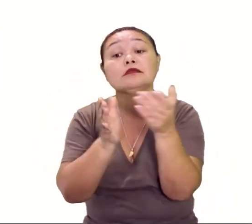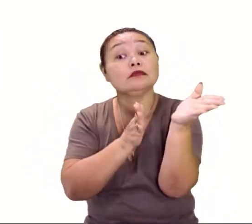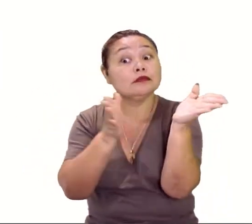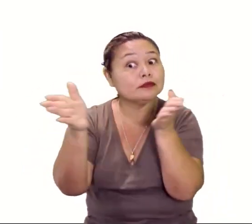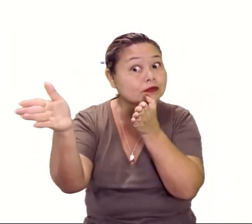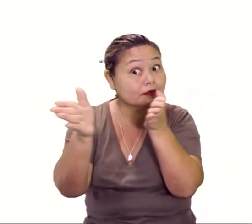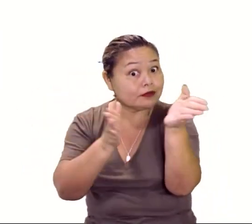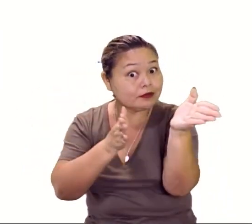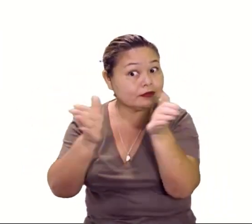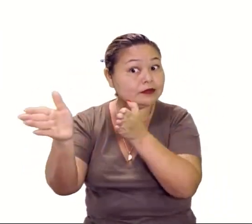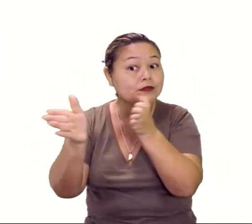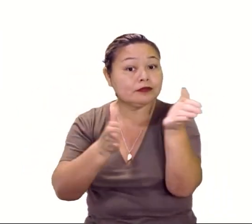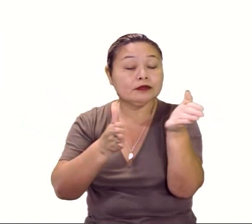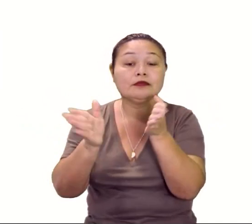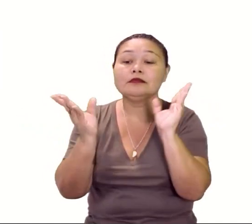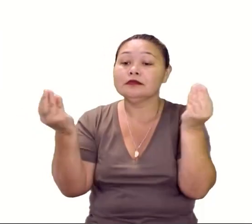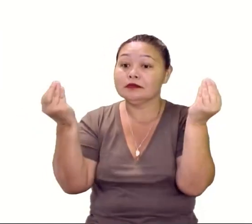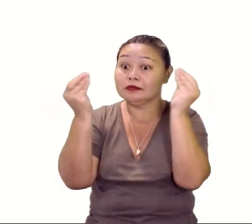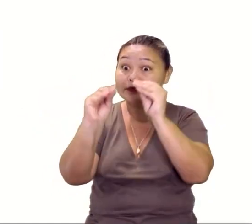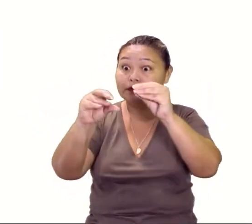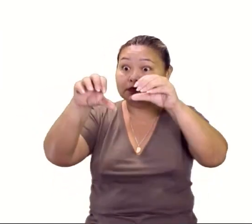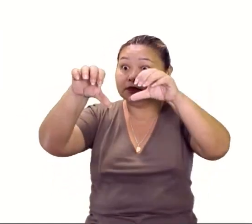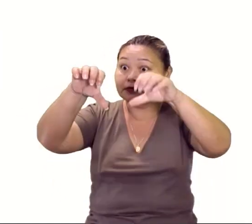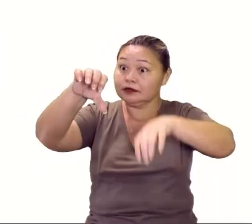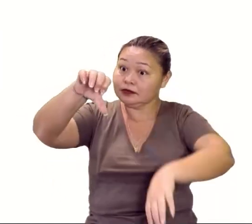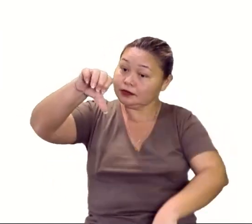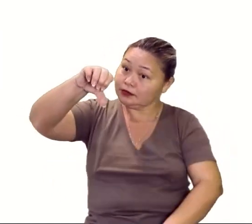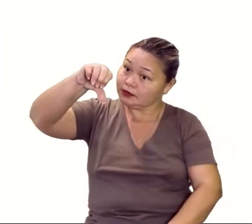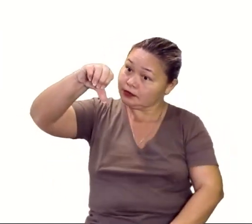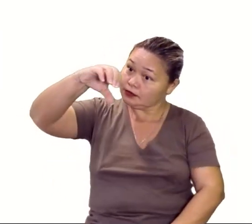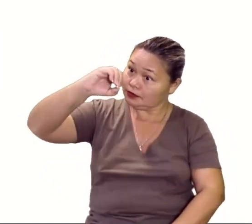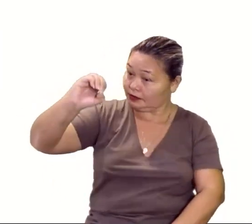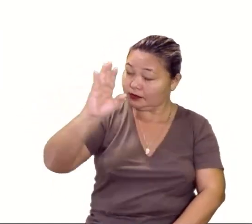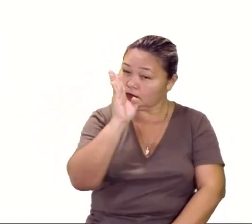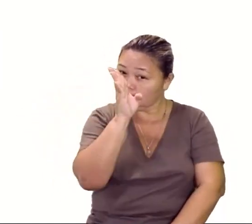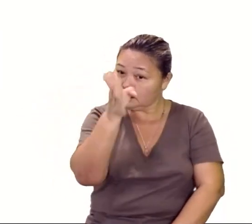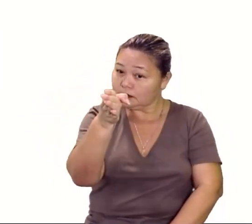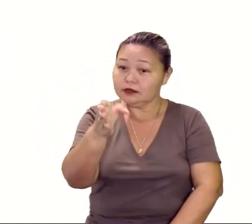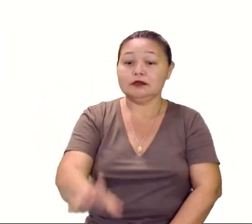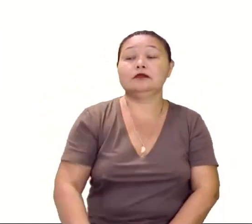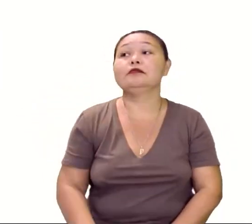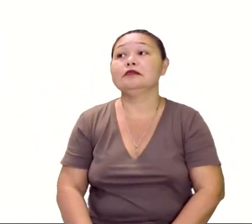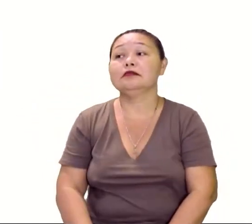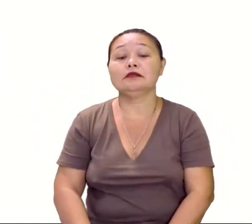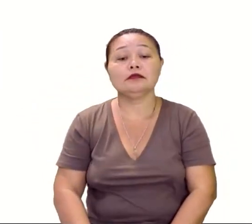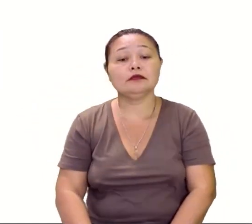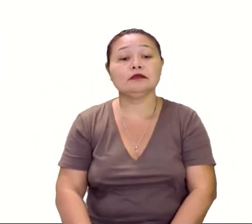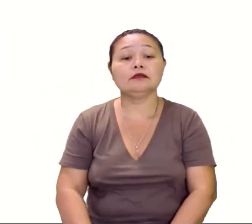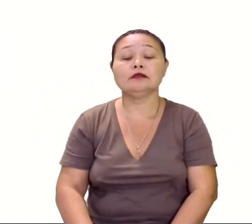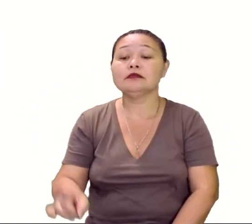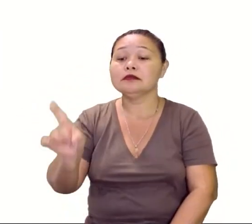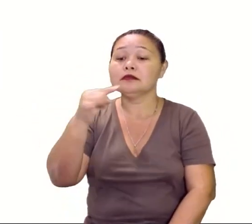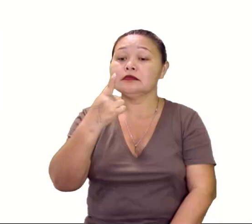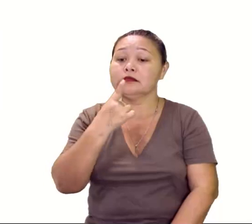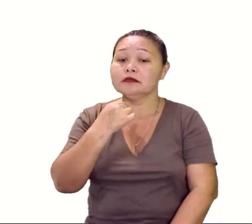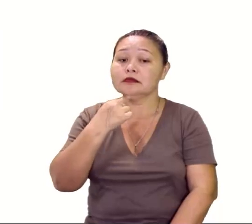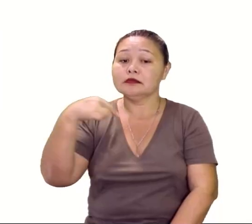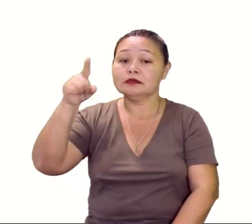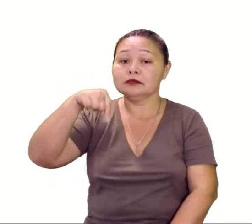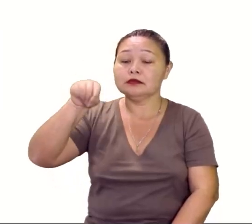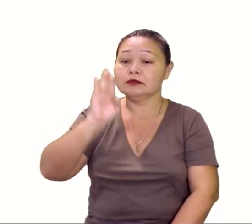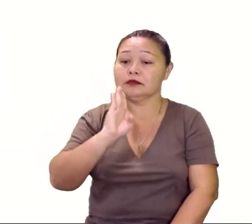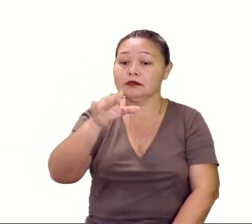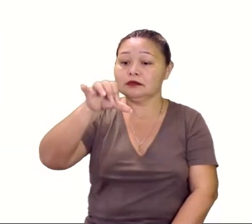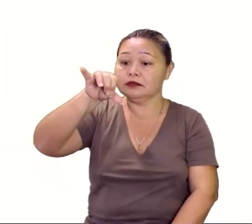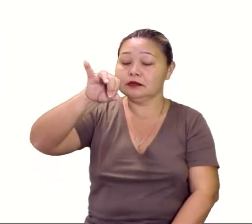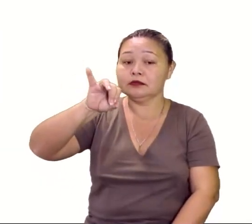café. Pelo milho e café, né? Então, 90 a gente tem que colocar onde? No meinho, né? Vamos pegar o vermelhinho aqui, 90 a gente vai centralizar